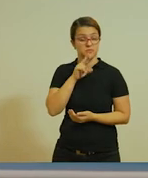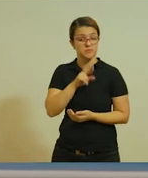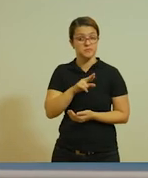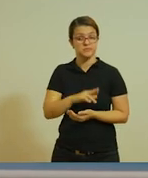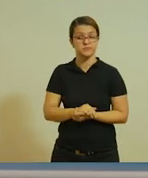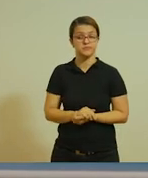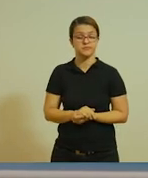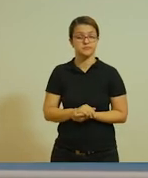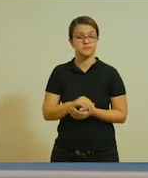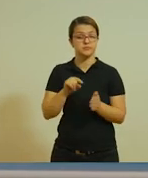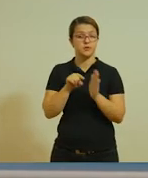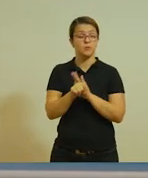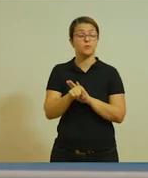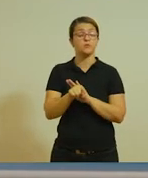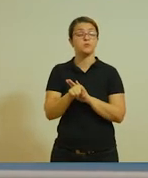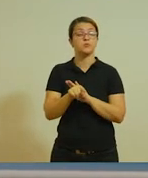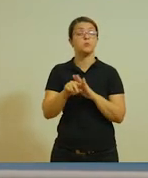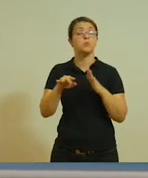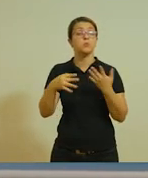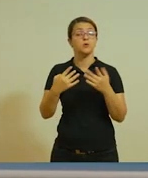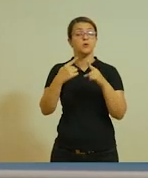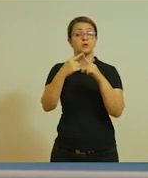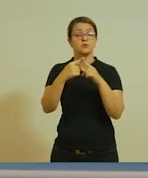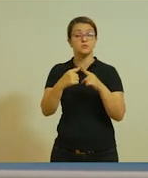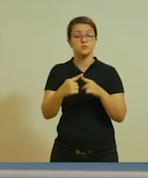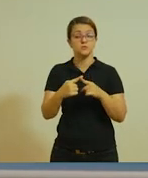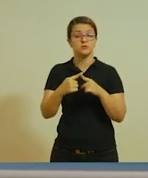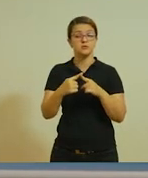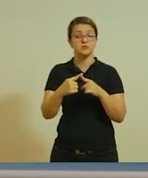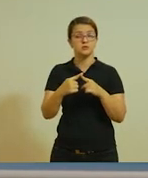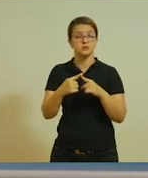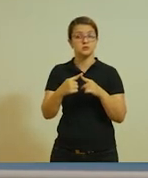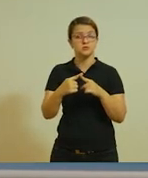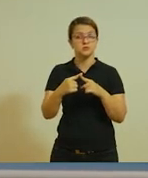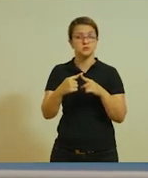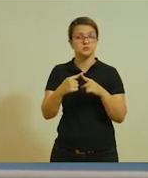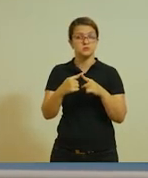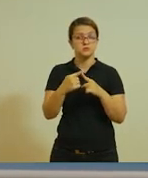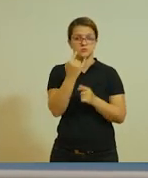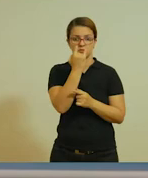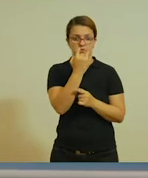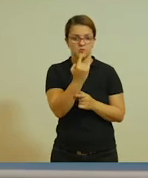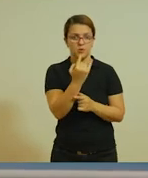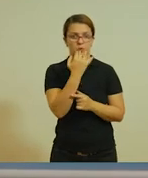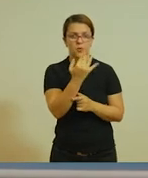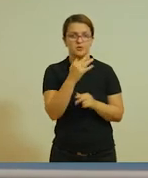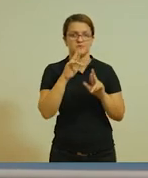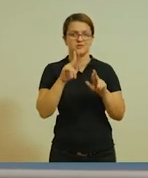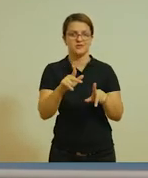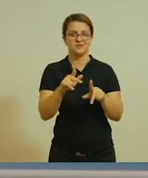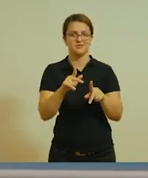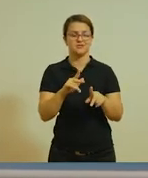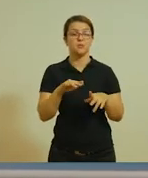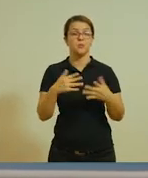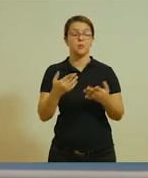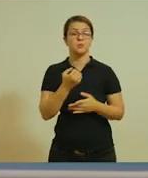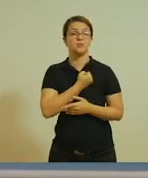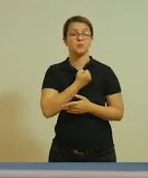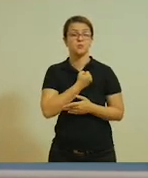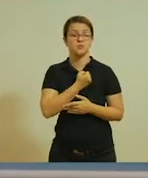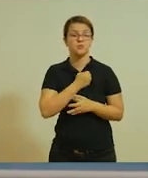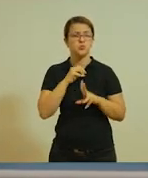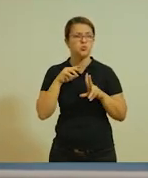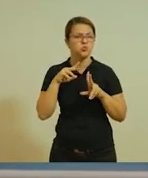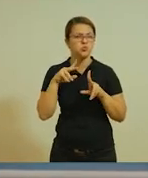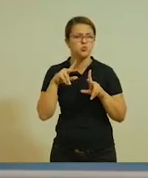na atividade, qual é a tabuada que está em destaque? A tabuada que está com uma cor diferente. É só vocês observarem qual é o número